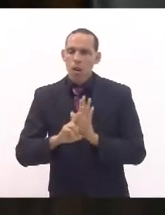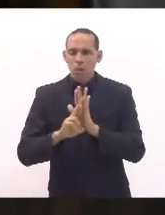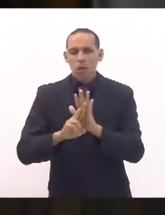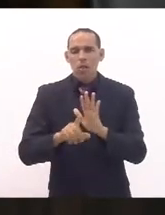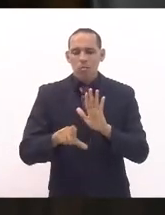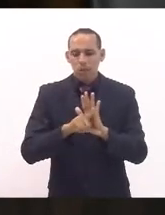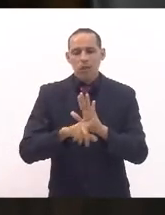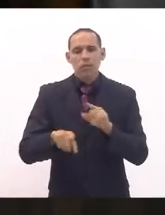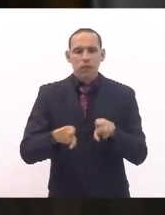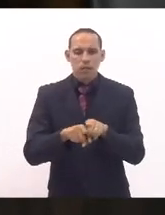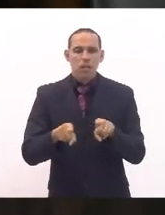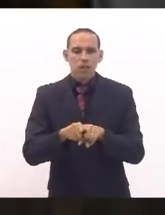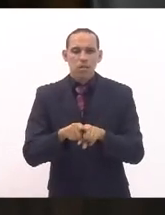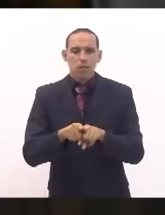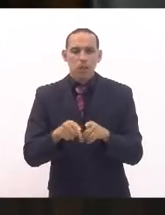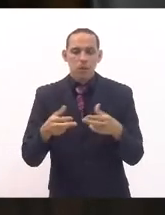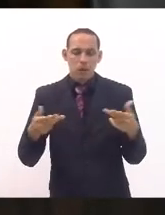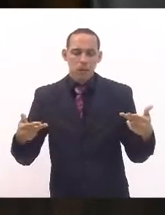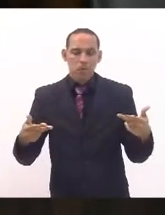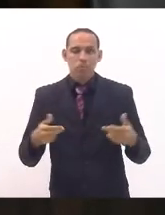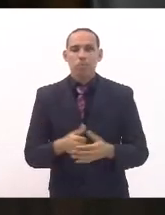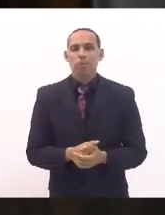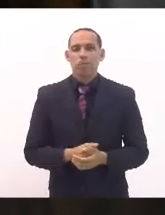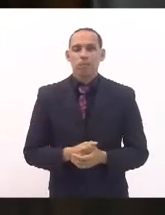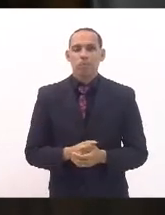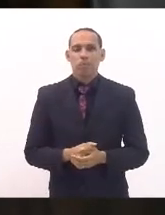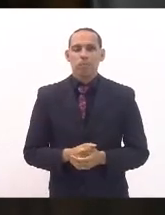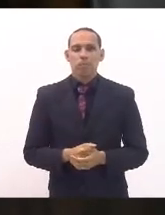Janeiro e da outras providências. Para...